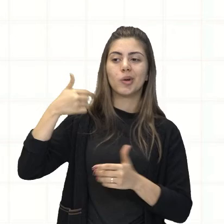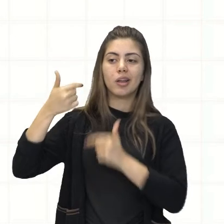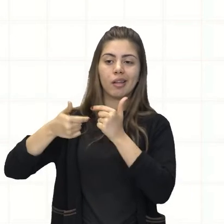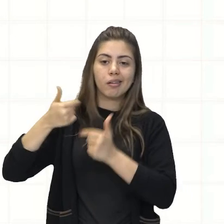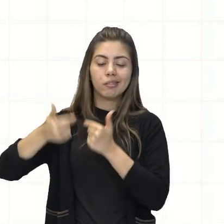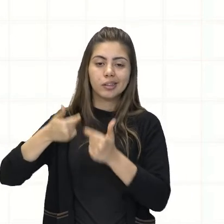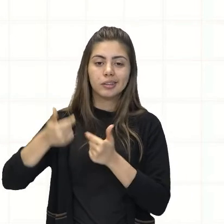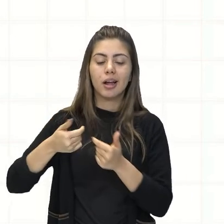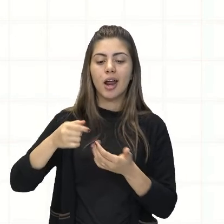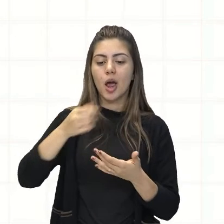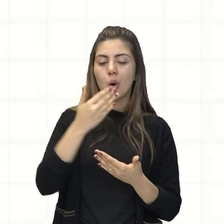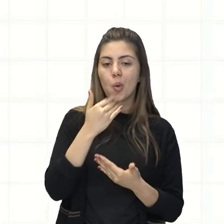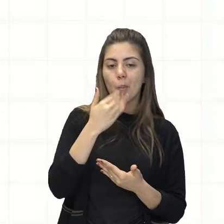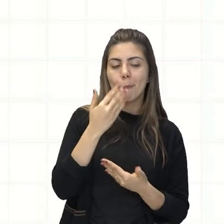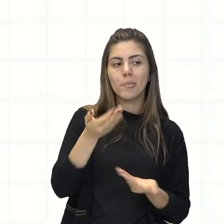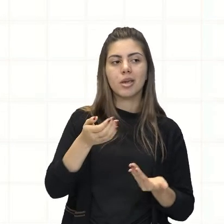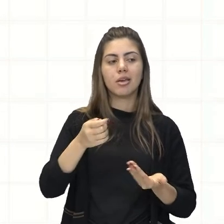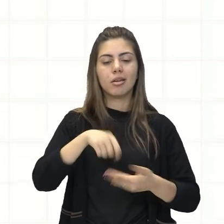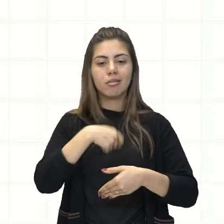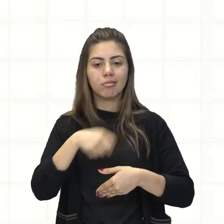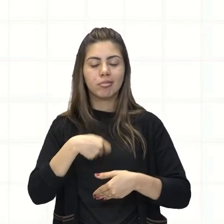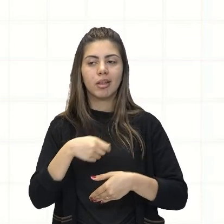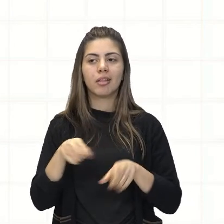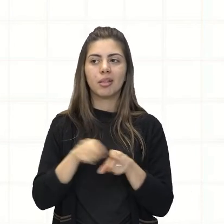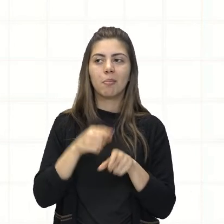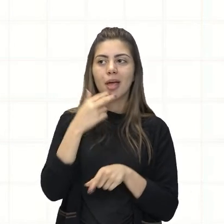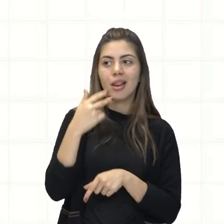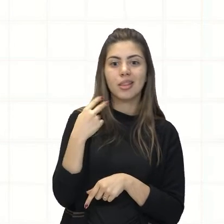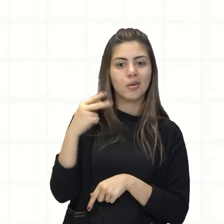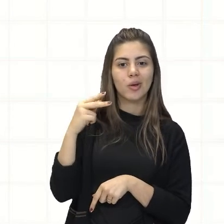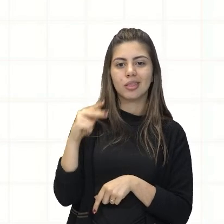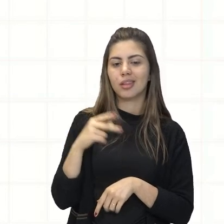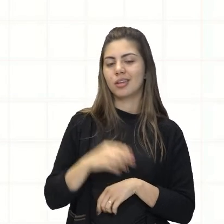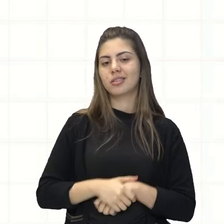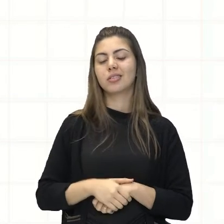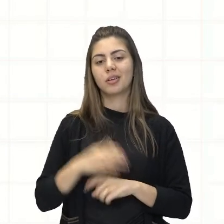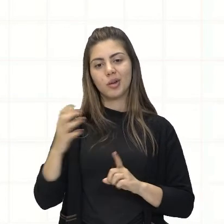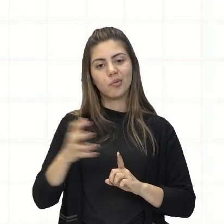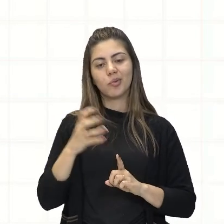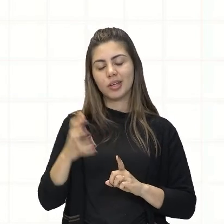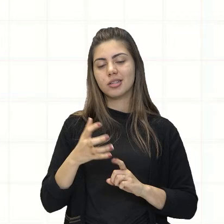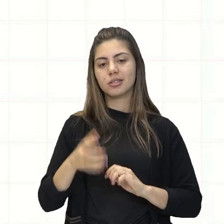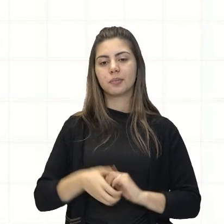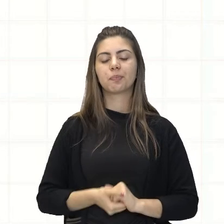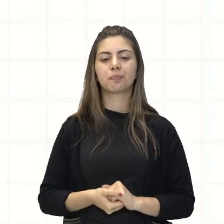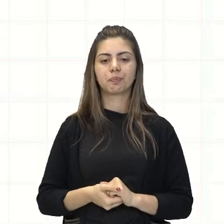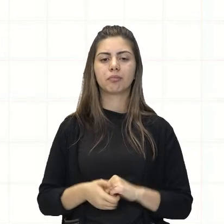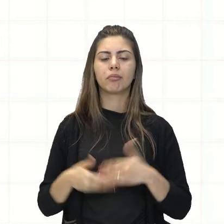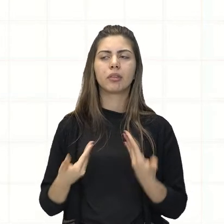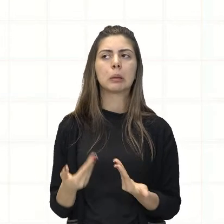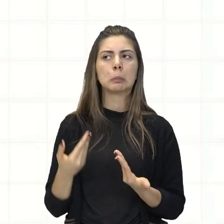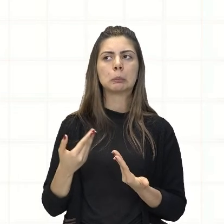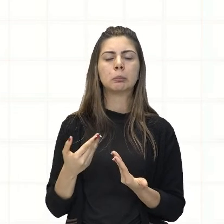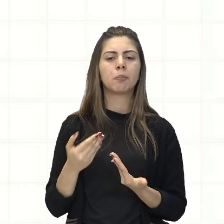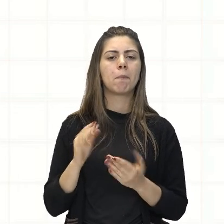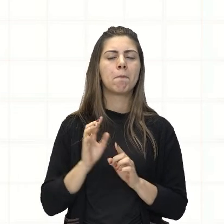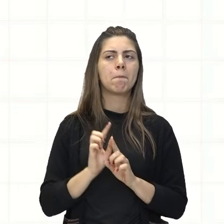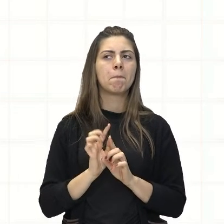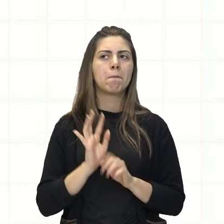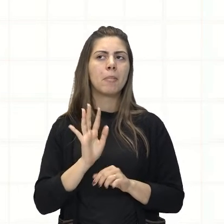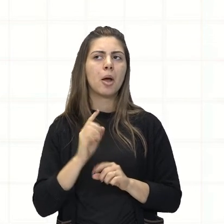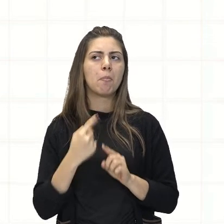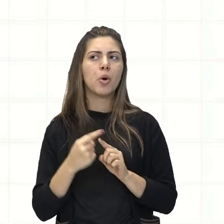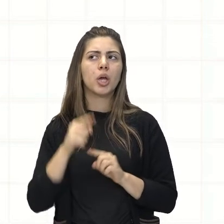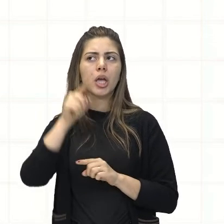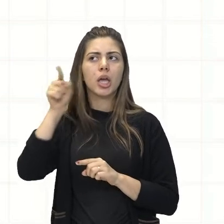da sua culinária, dos seus idiomas. Agora, por que vai acontecer essa